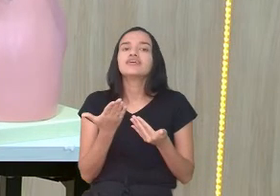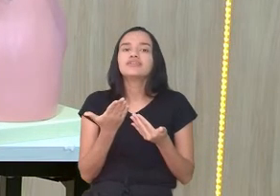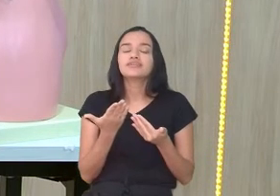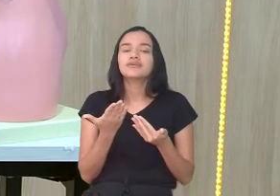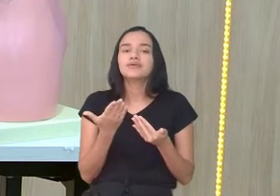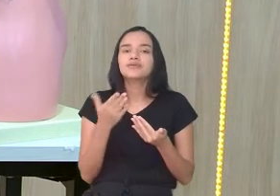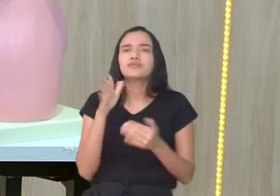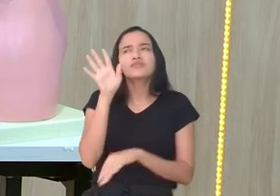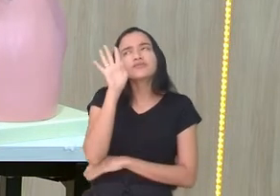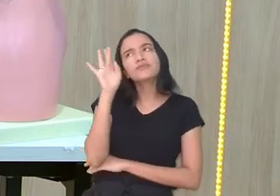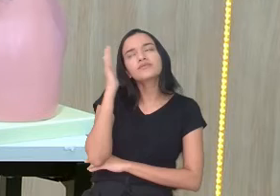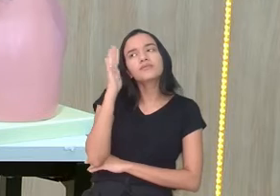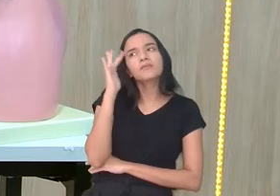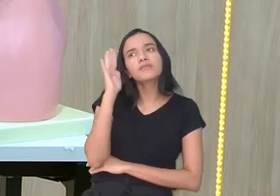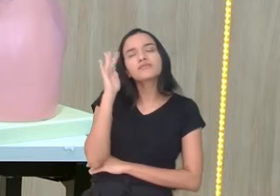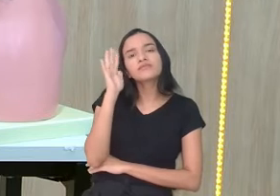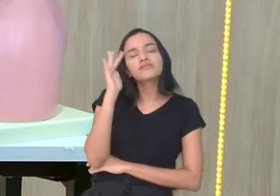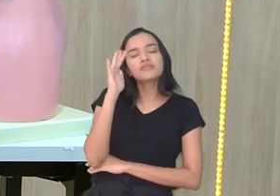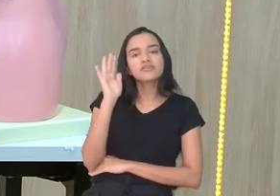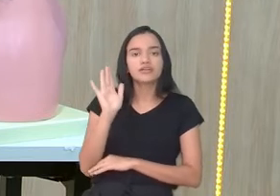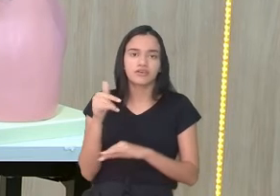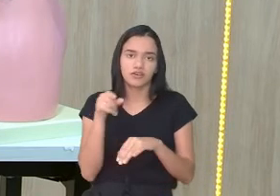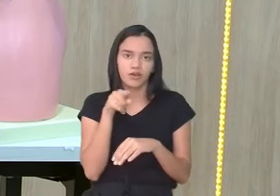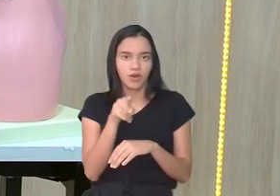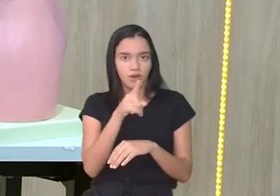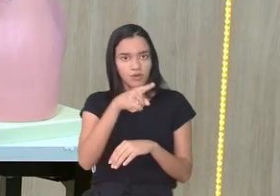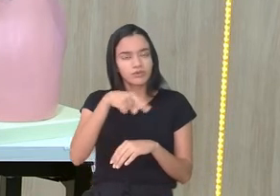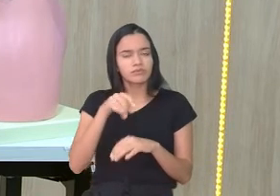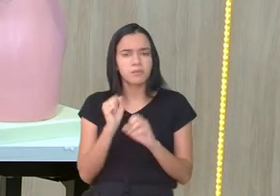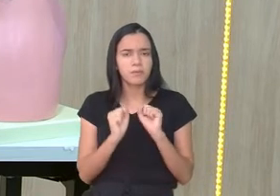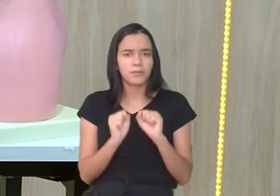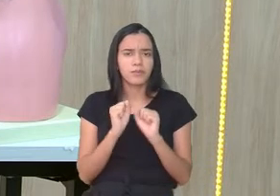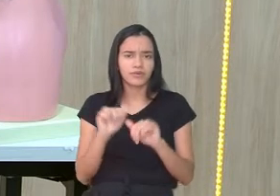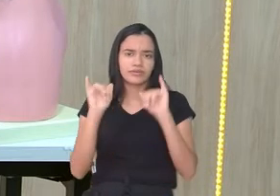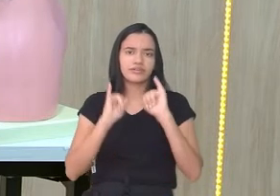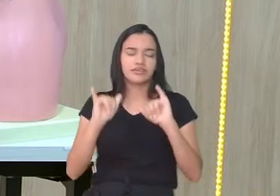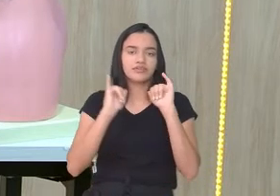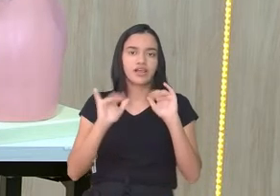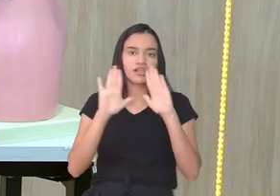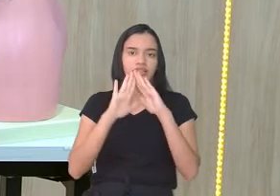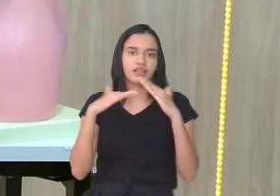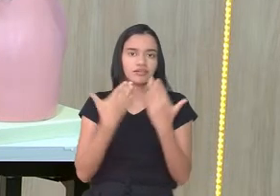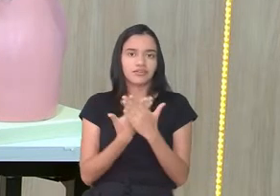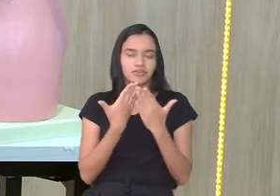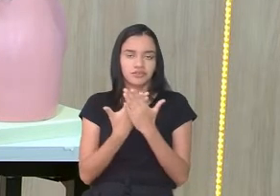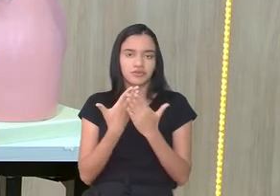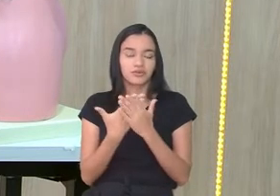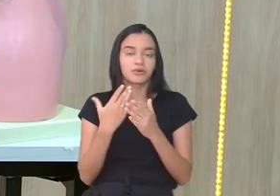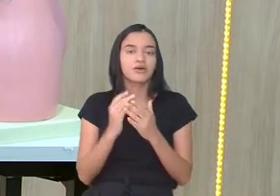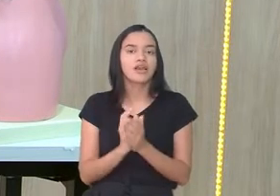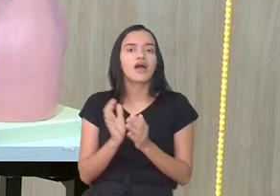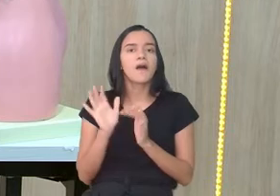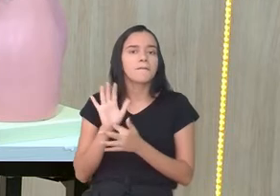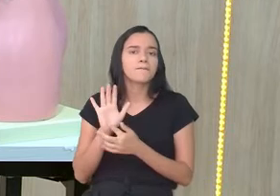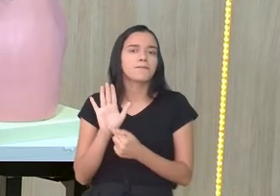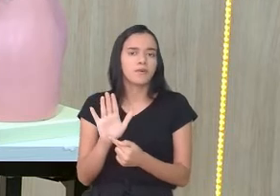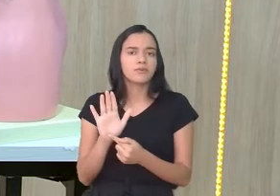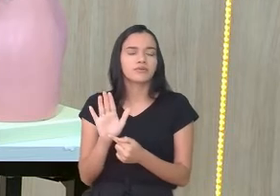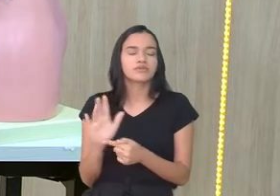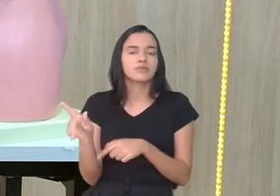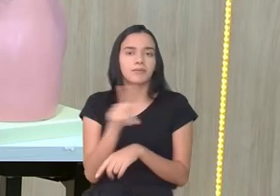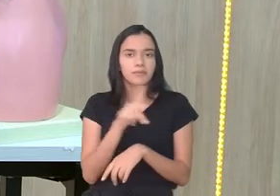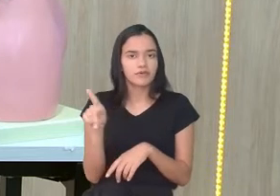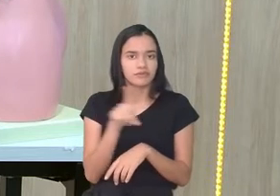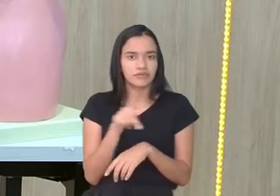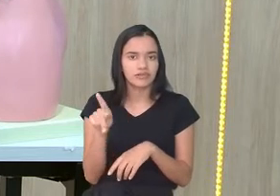fiquem aí imaginando, tá certo? Então, vocês podem divulgar na escola, levem para a professora de vocês verem o trabalho de